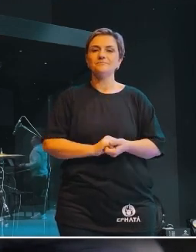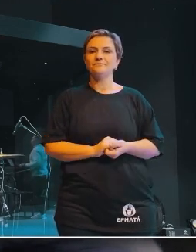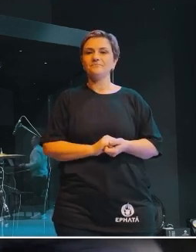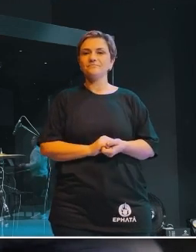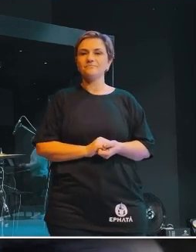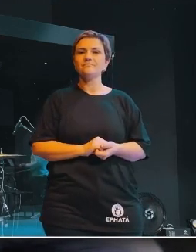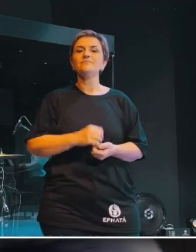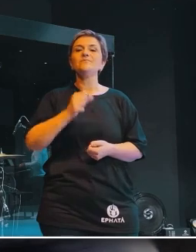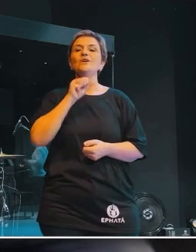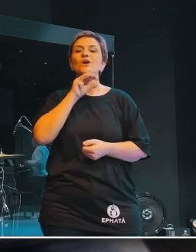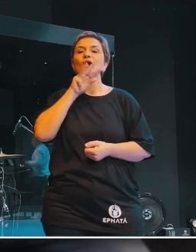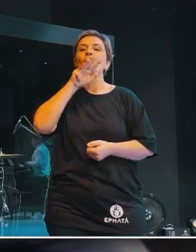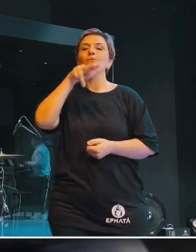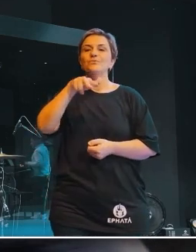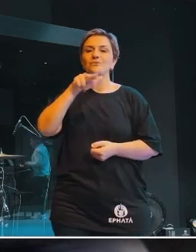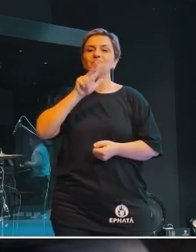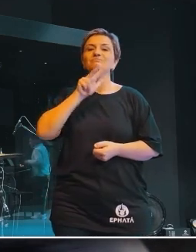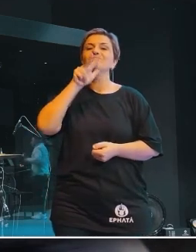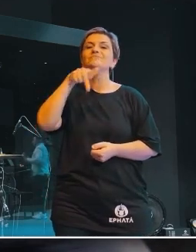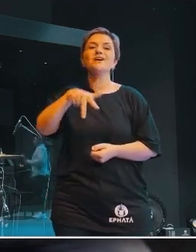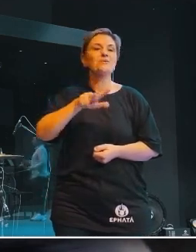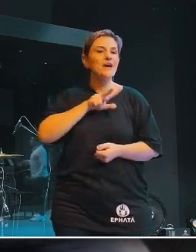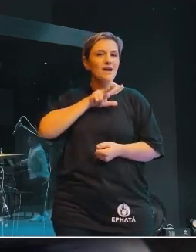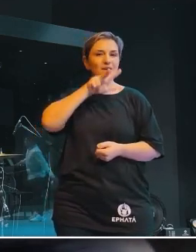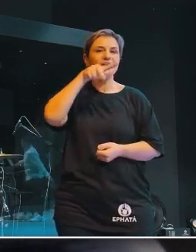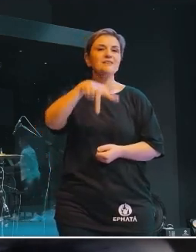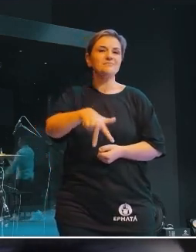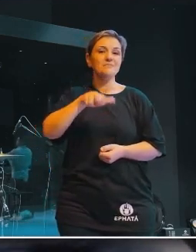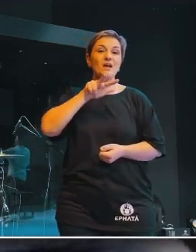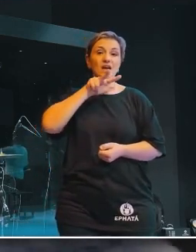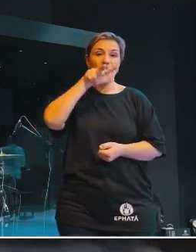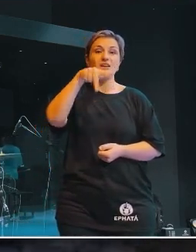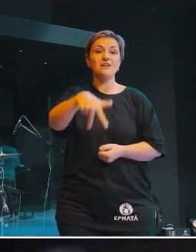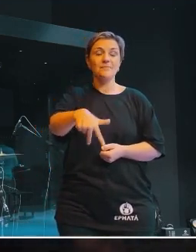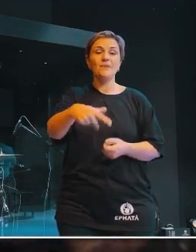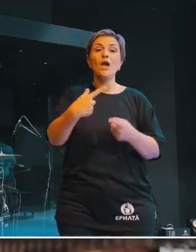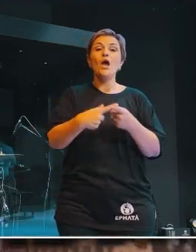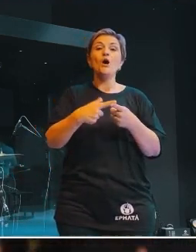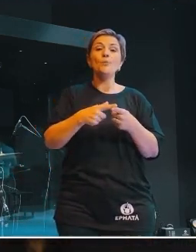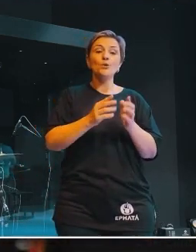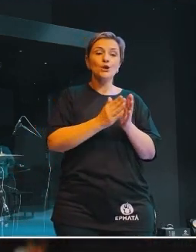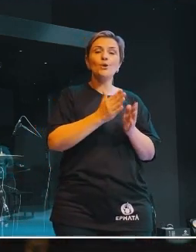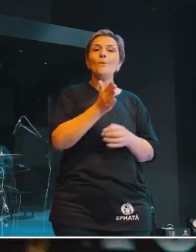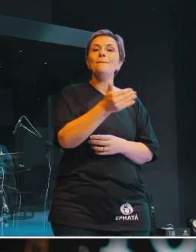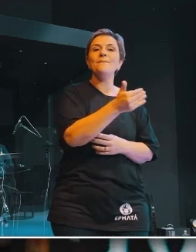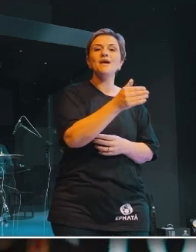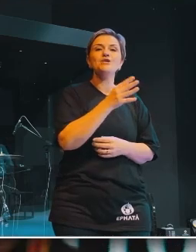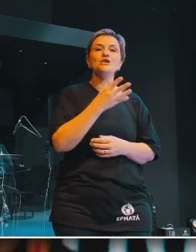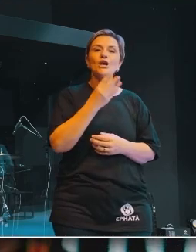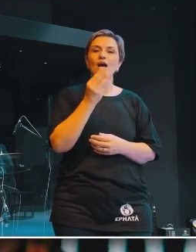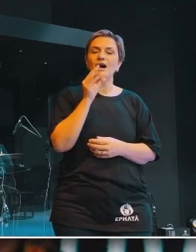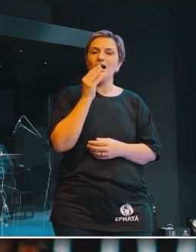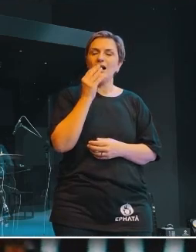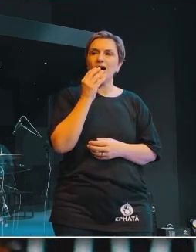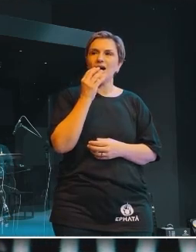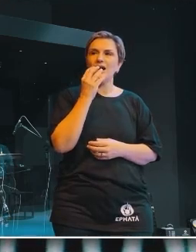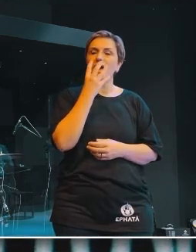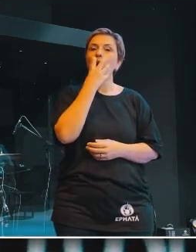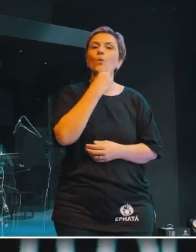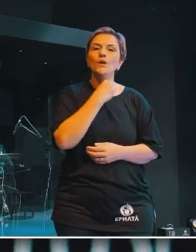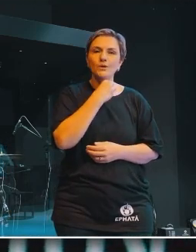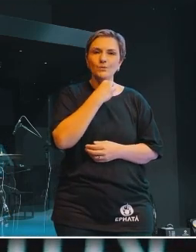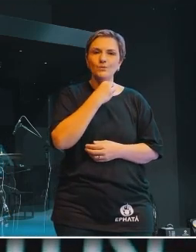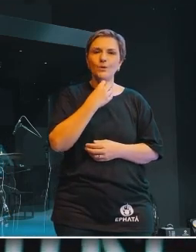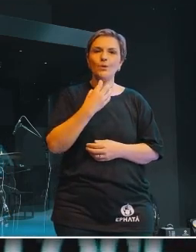quê, pastor? Porque a minha Bíblia diz que se te mostrares fracos no dia da peleja, se